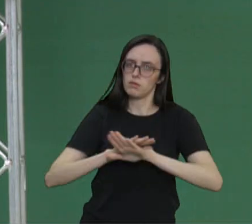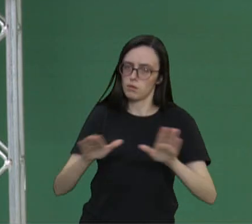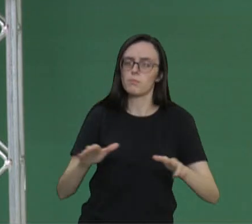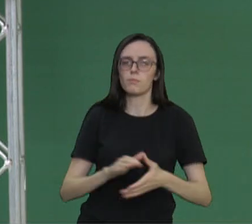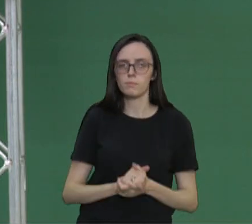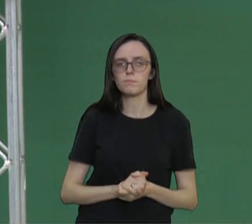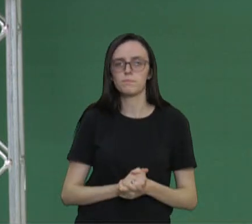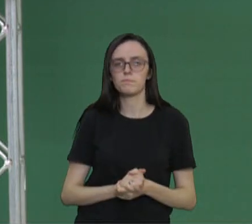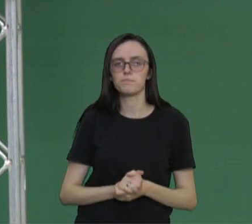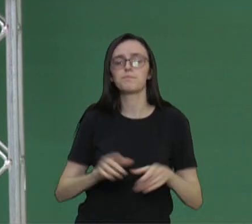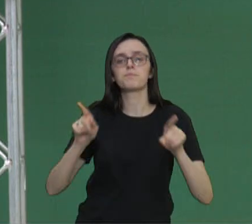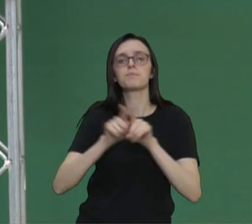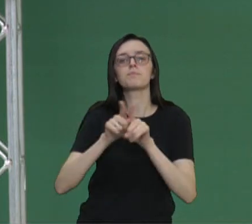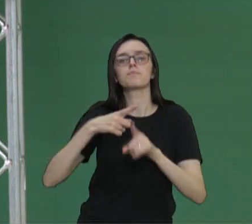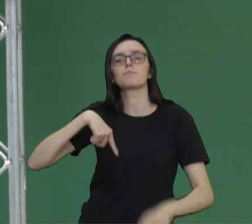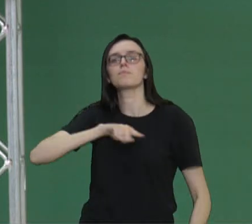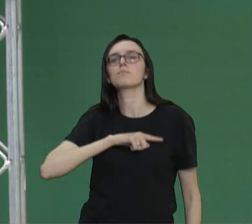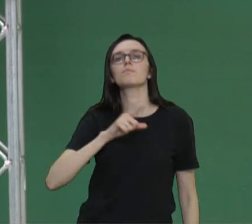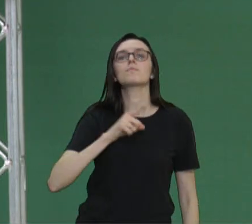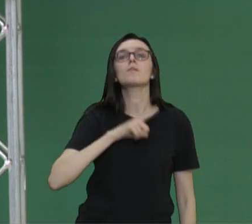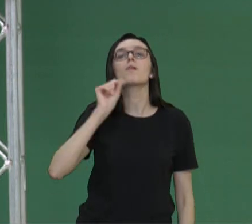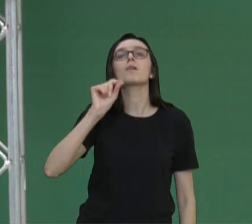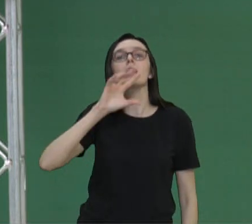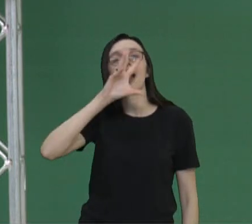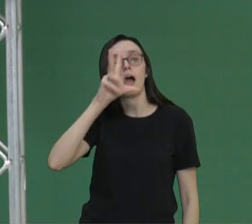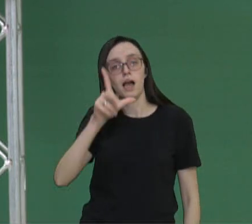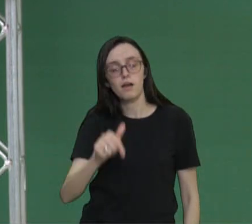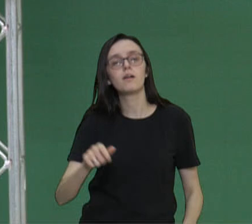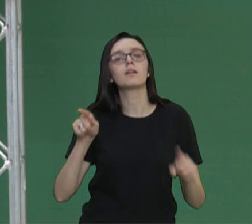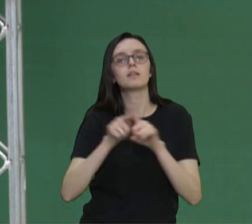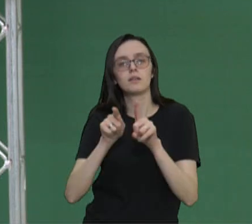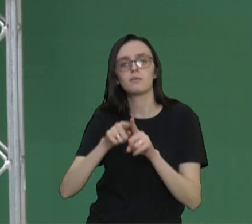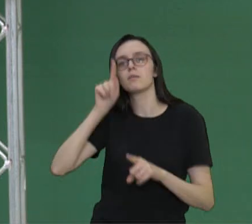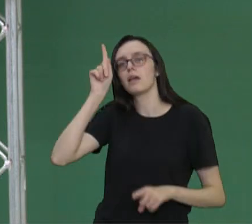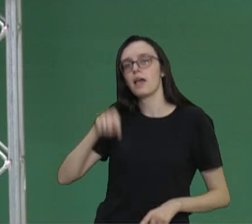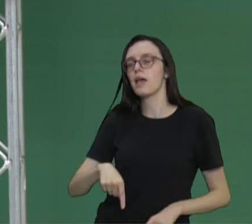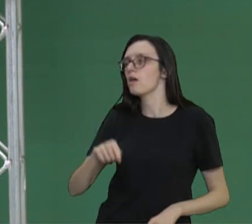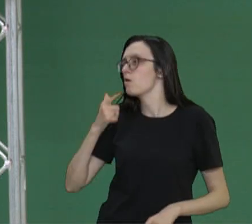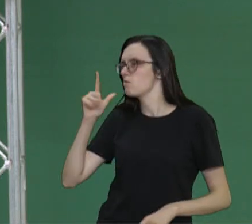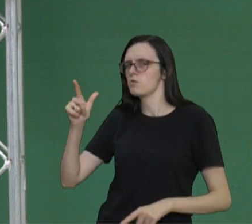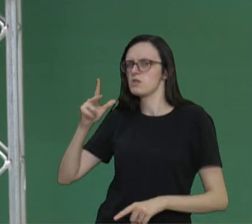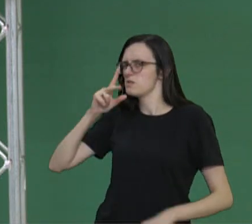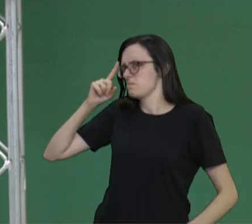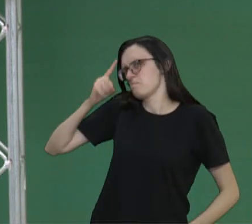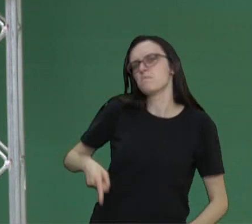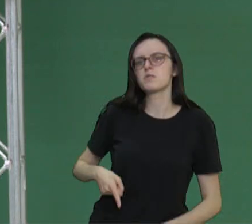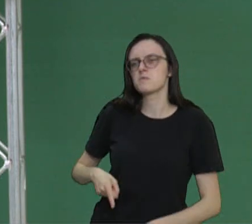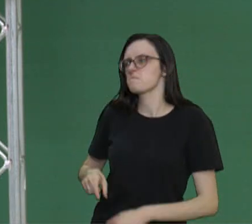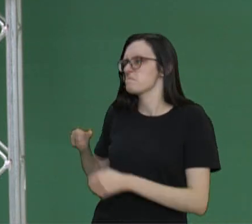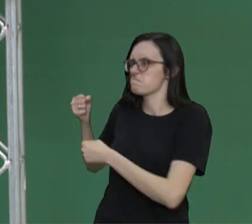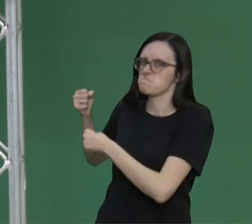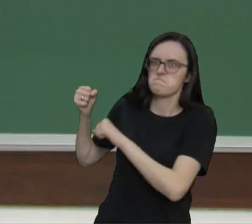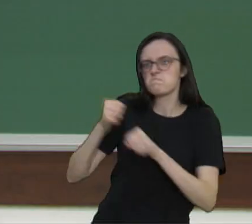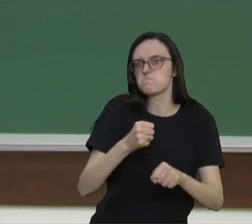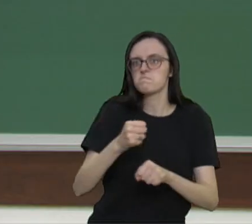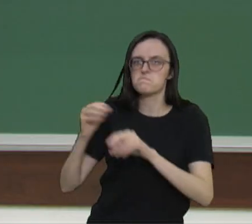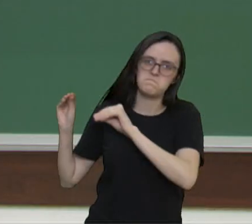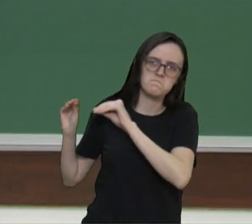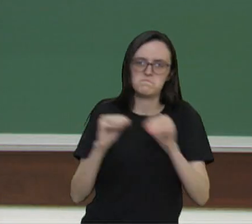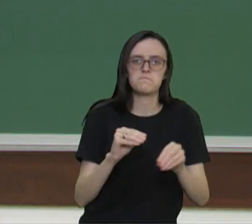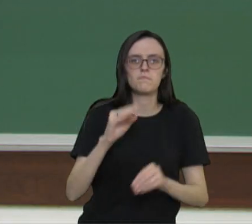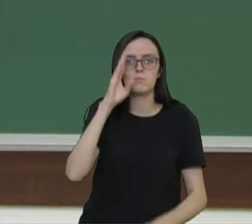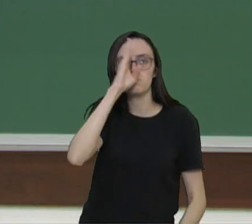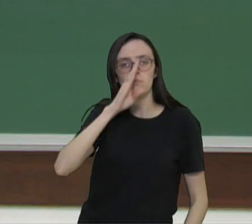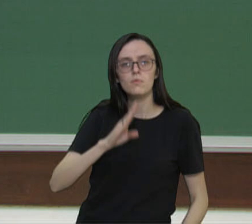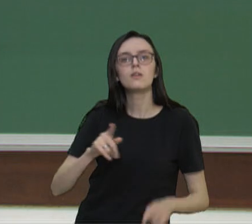disso, tivemos também os africanos, né, que vieram forçados, foram trazidos forçadamente para o Brasil e que